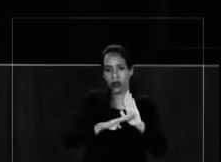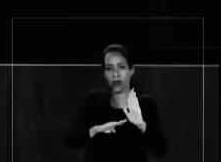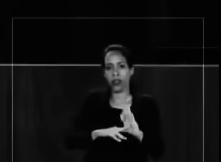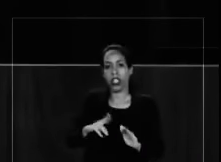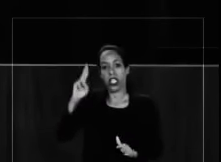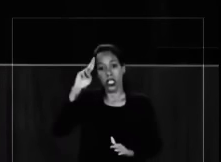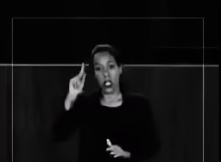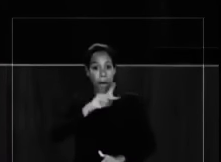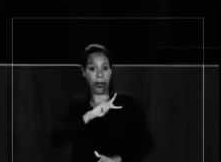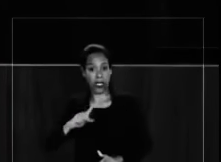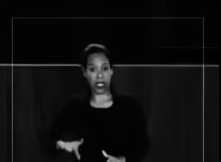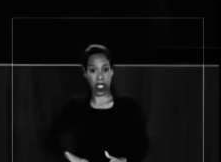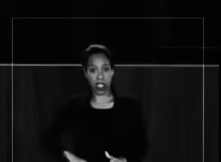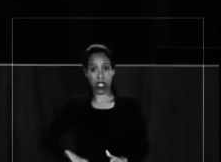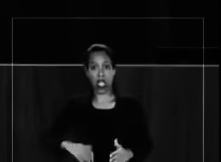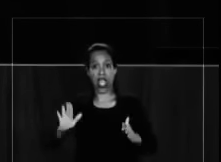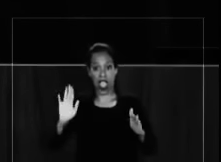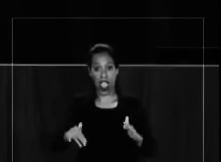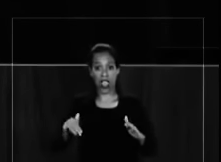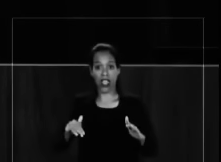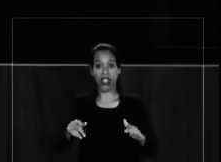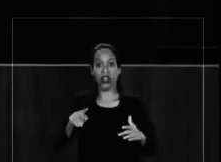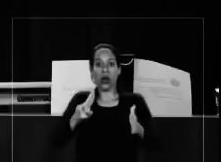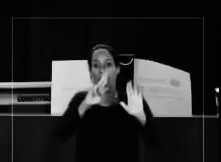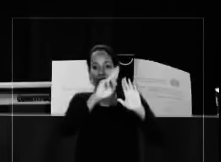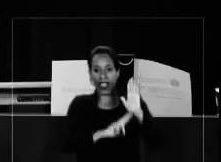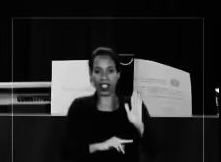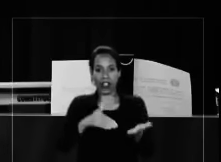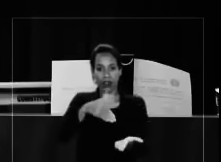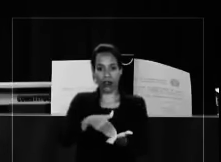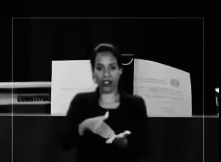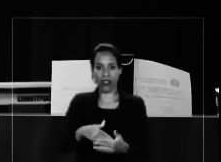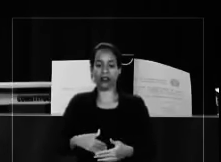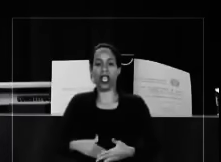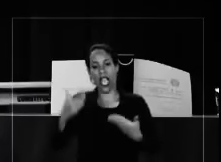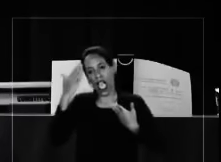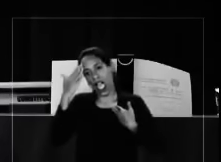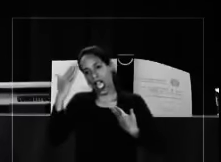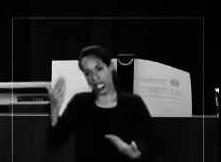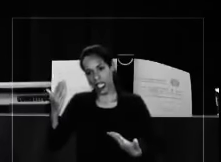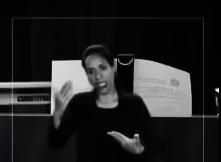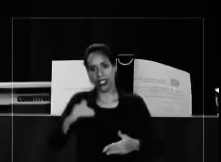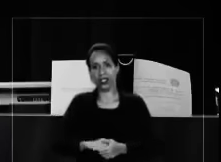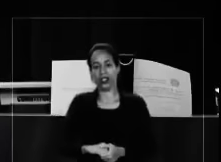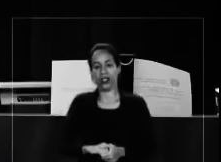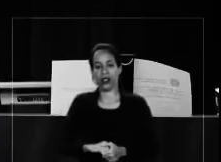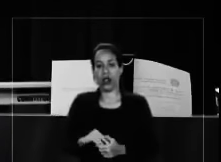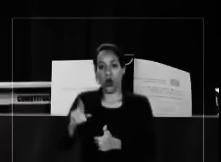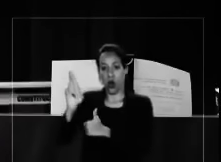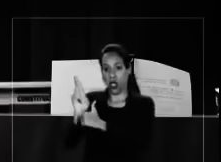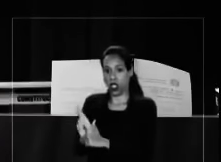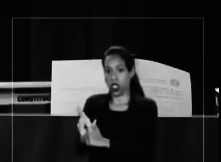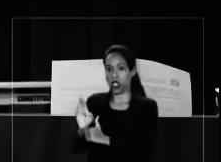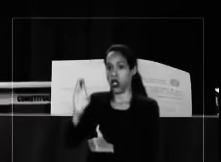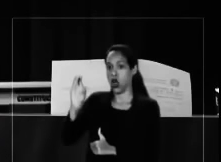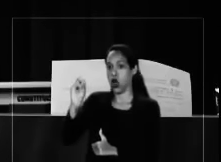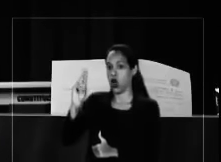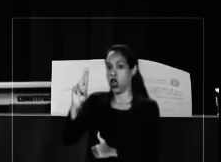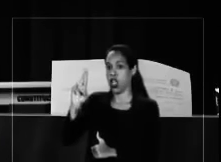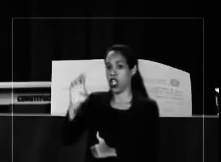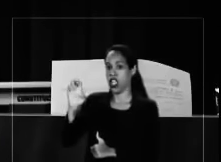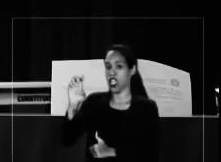batido eles com tanta margem que eu nem entrei para ver. CNN Brasil, 7,9 mil, e Jovem na